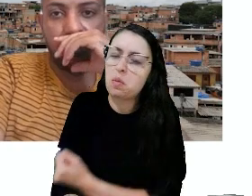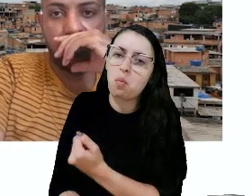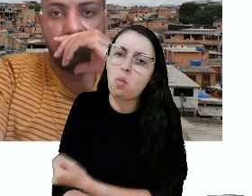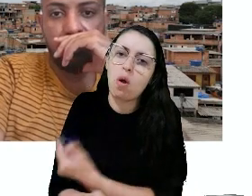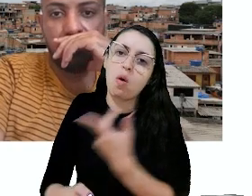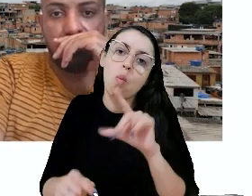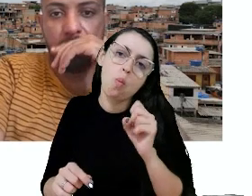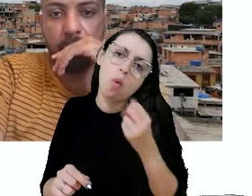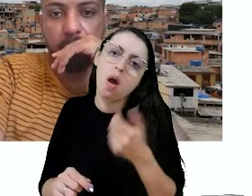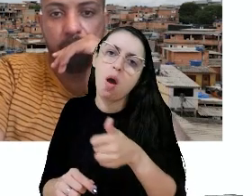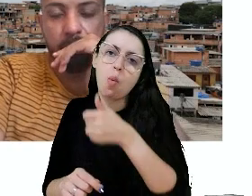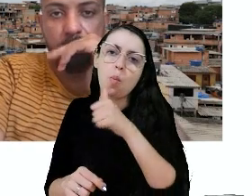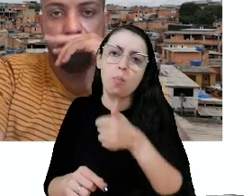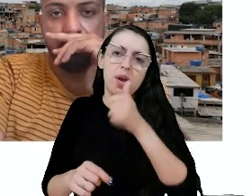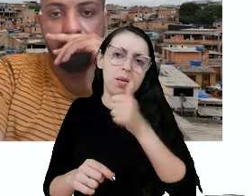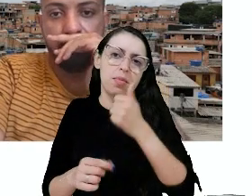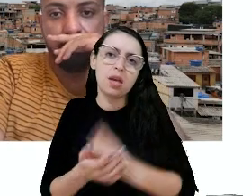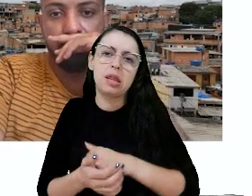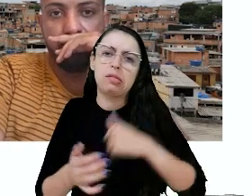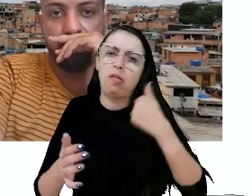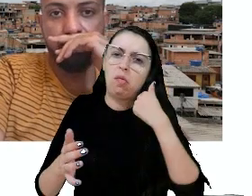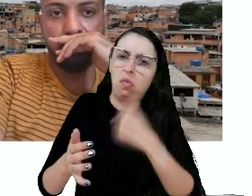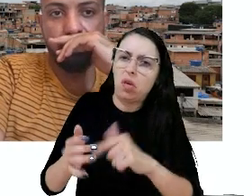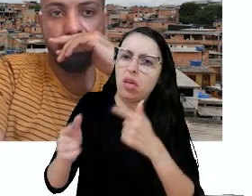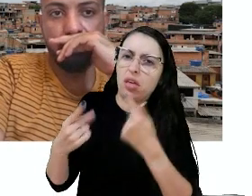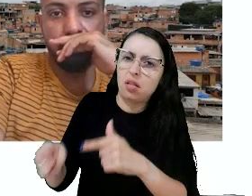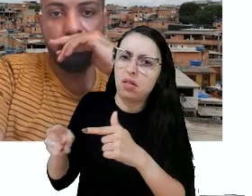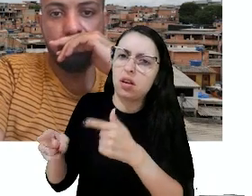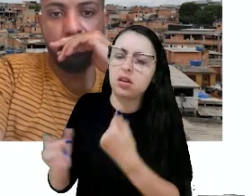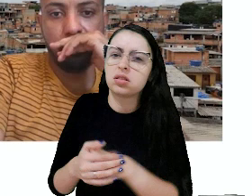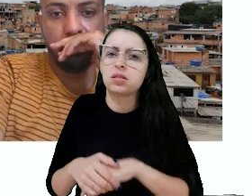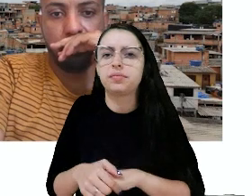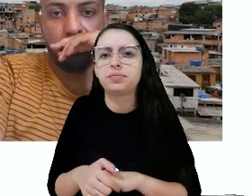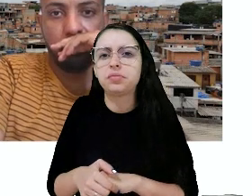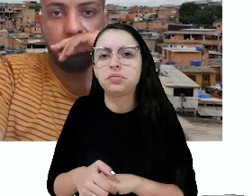drogadição, alcoolismo, violência, ranço patriarcal. Como que nós